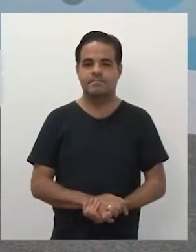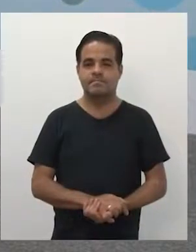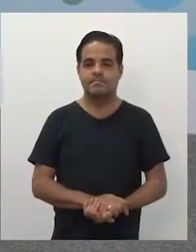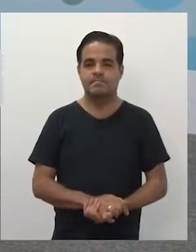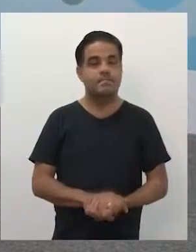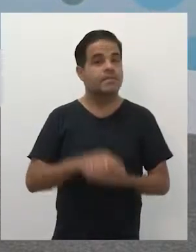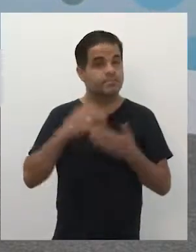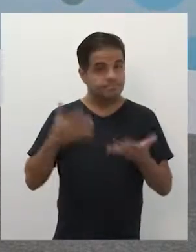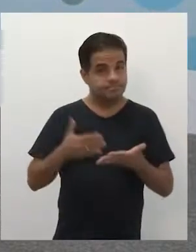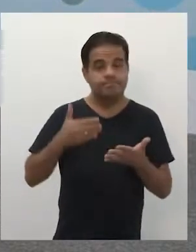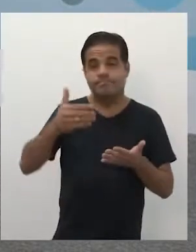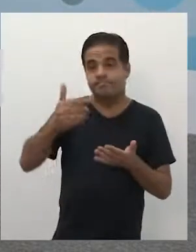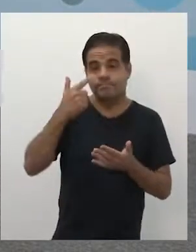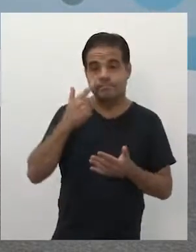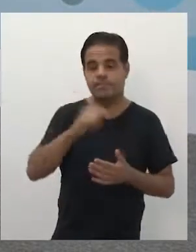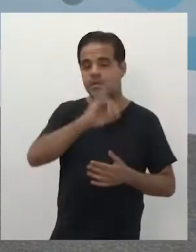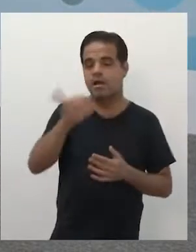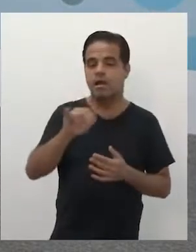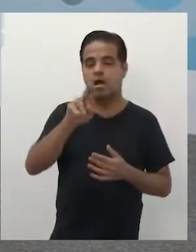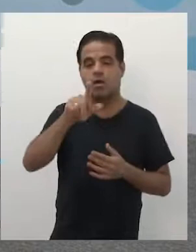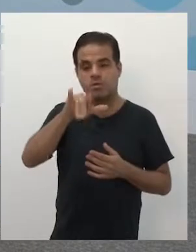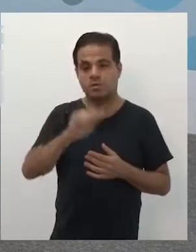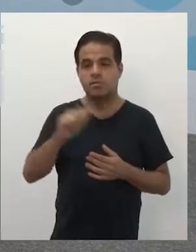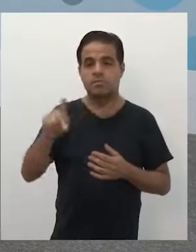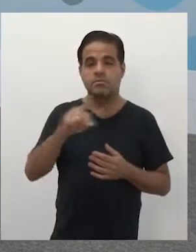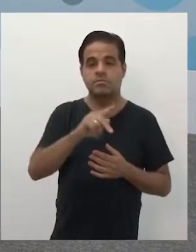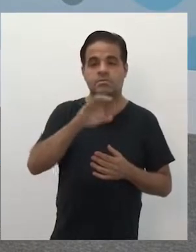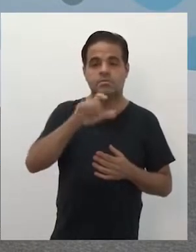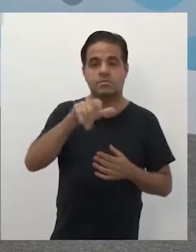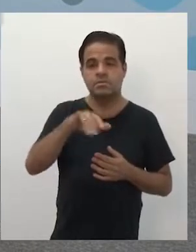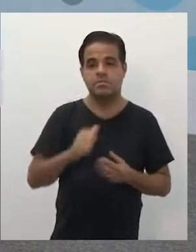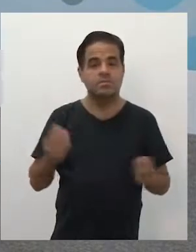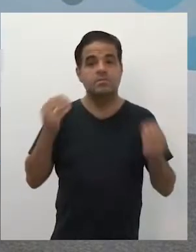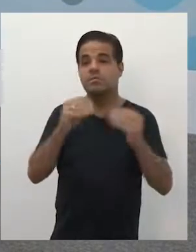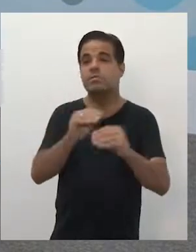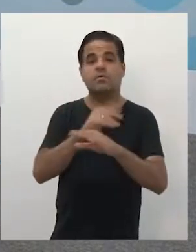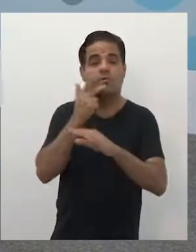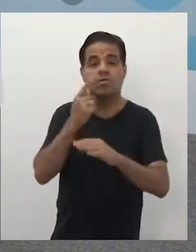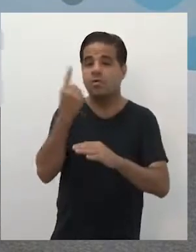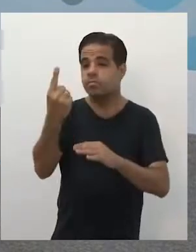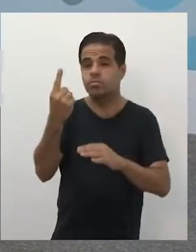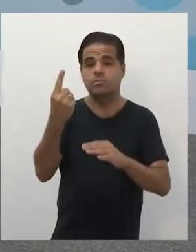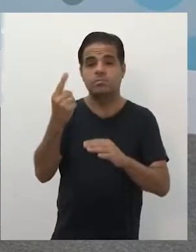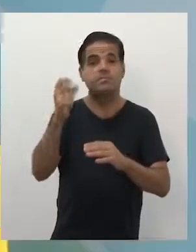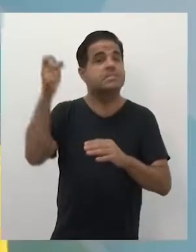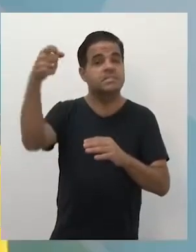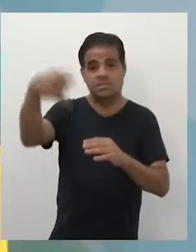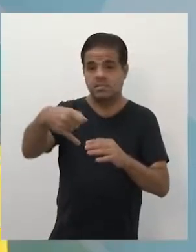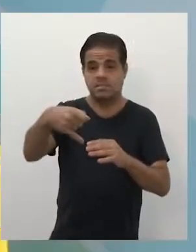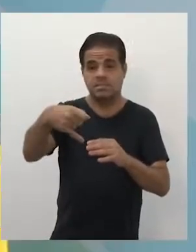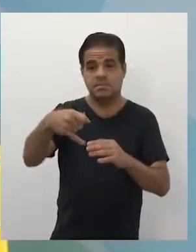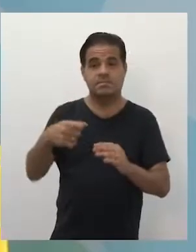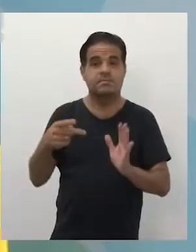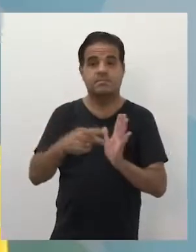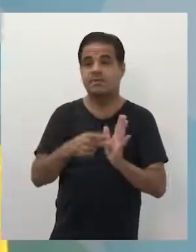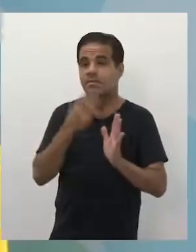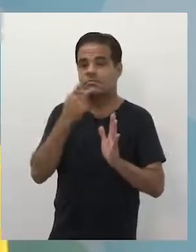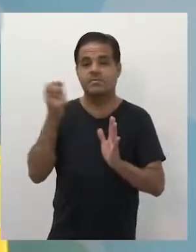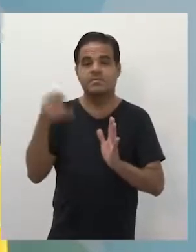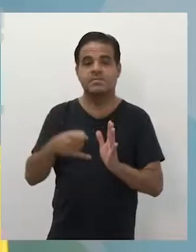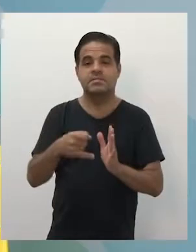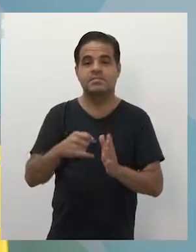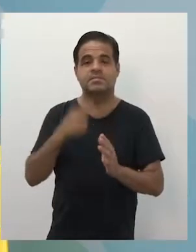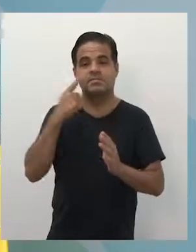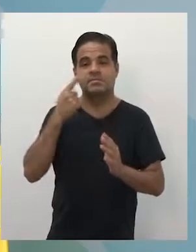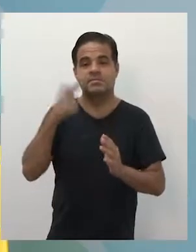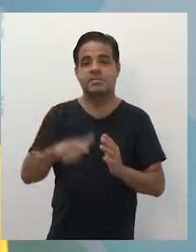Então, vamos lá. A Júlia, da Procélia, colocou apenas a 1, que ela colocou sim, na verdade.